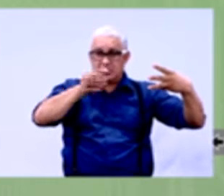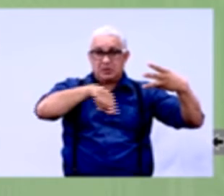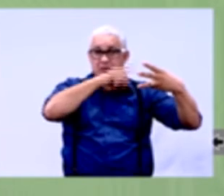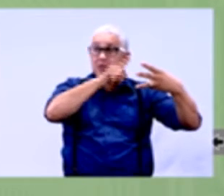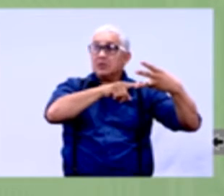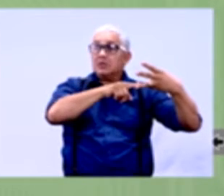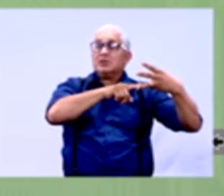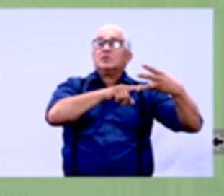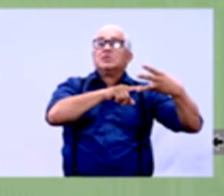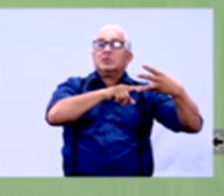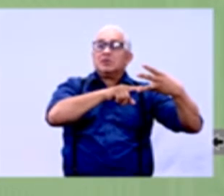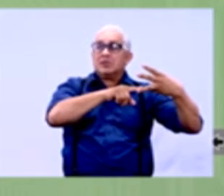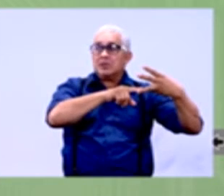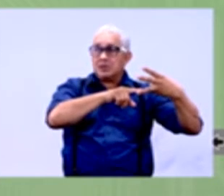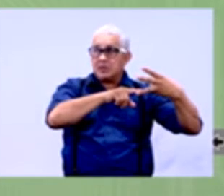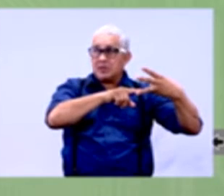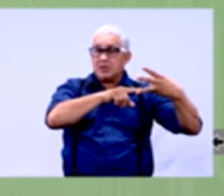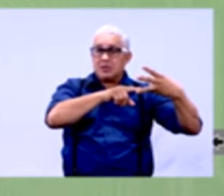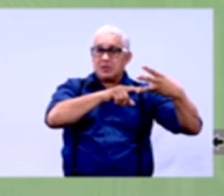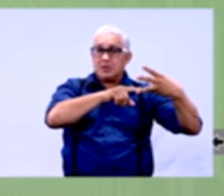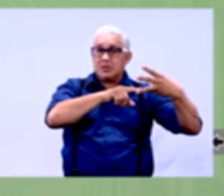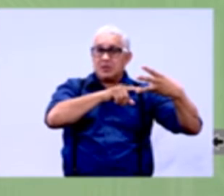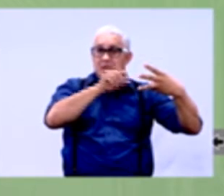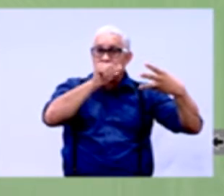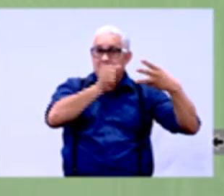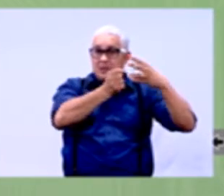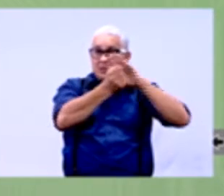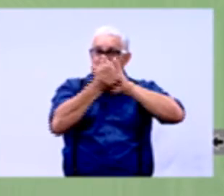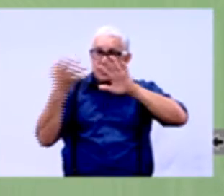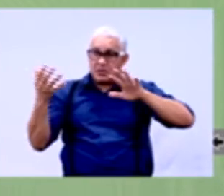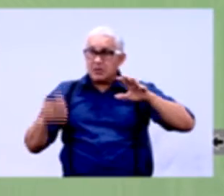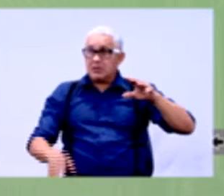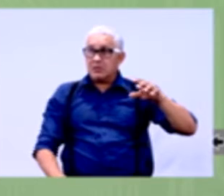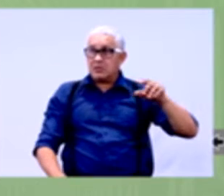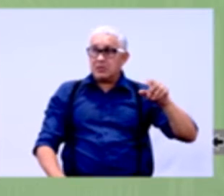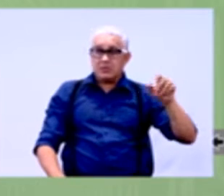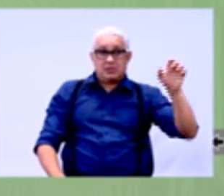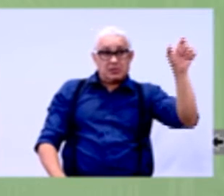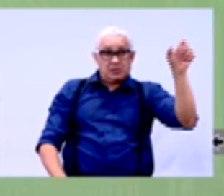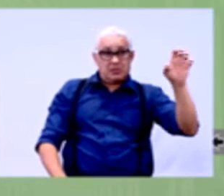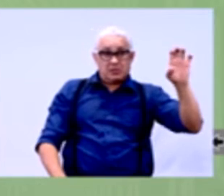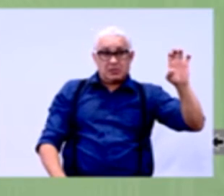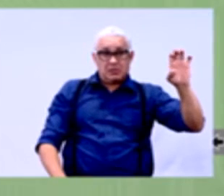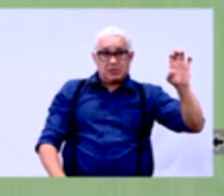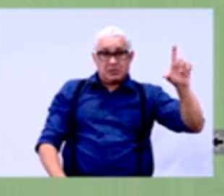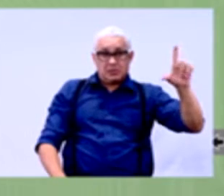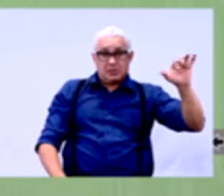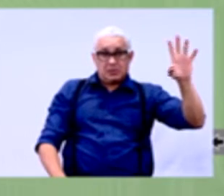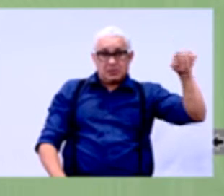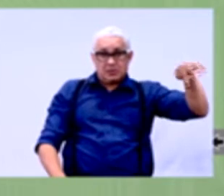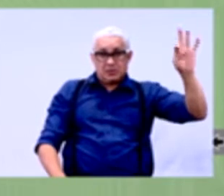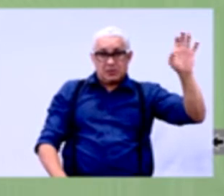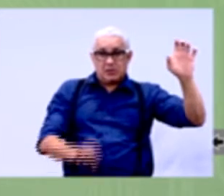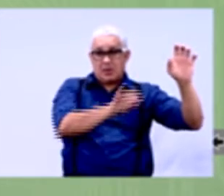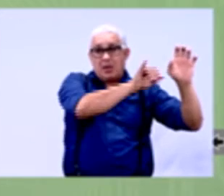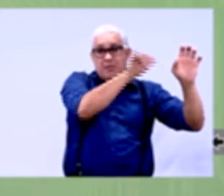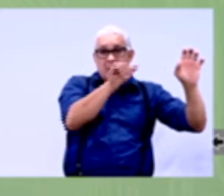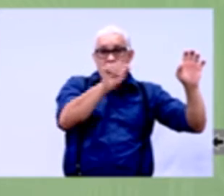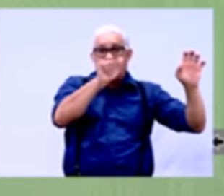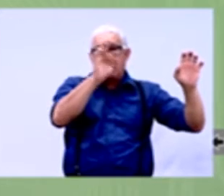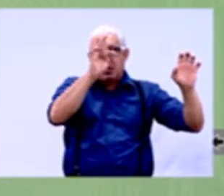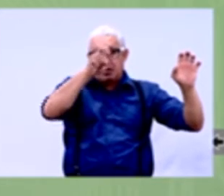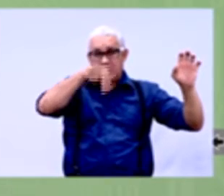sim nós vamos entrar na aplicação. Então veja, o cliente informa para o atendente